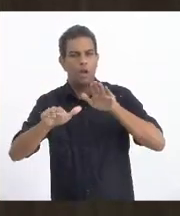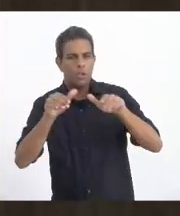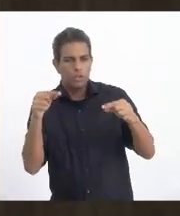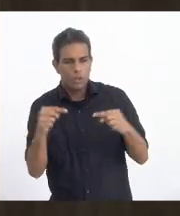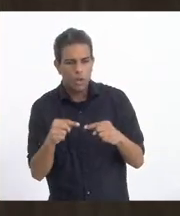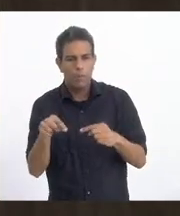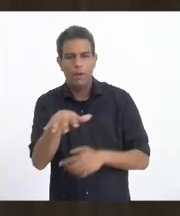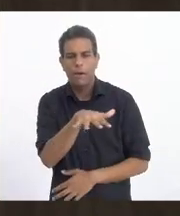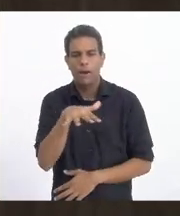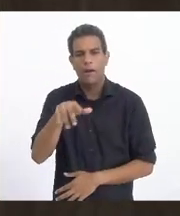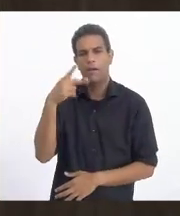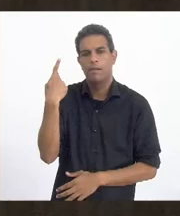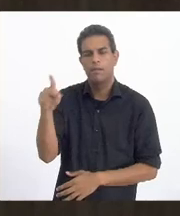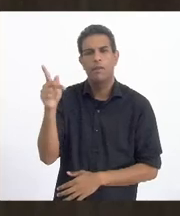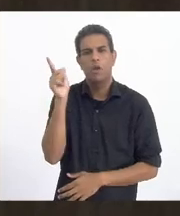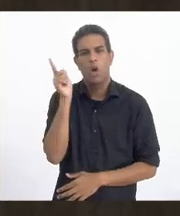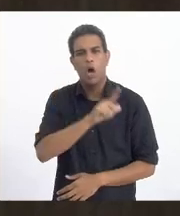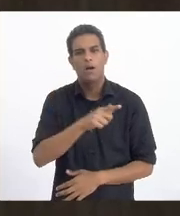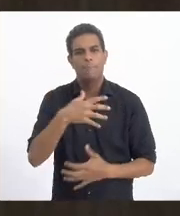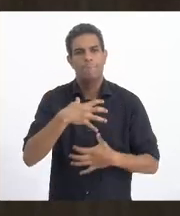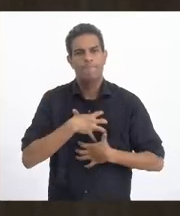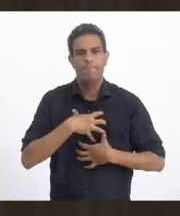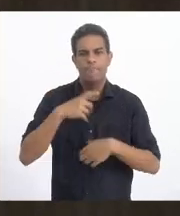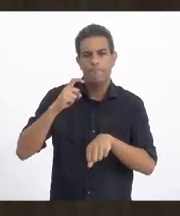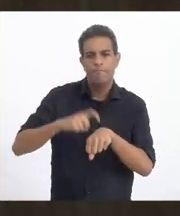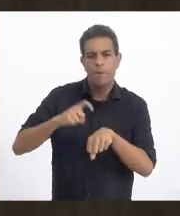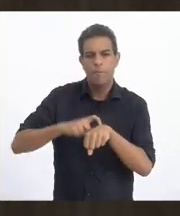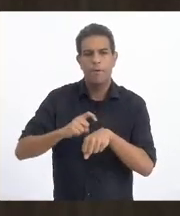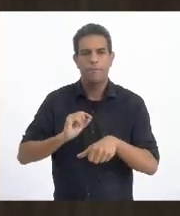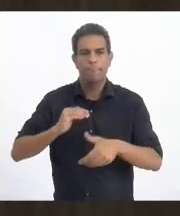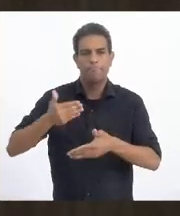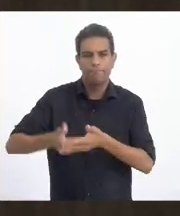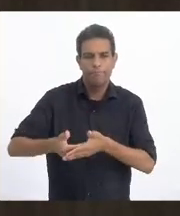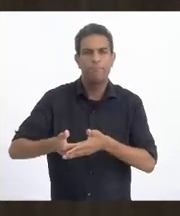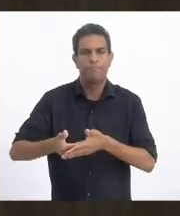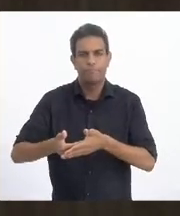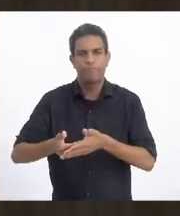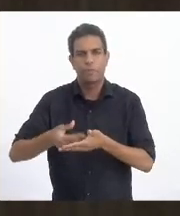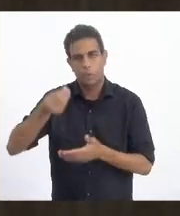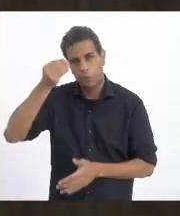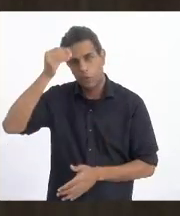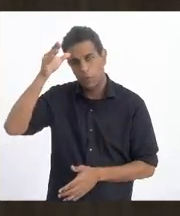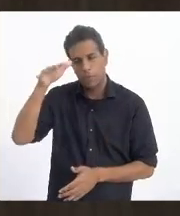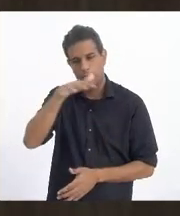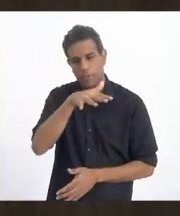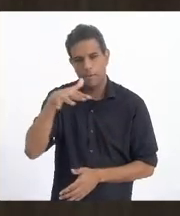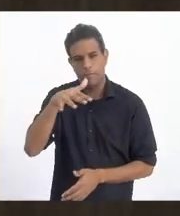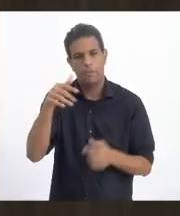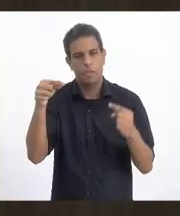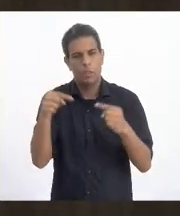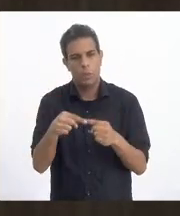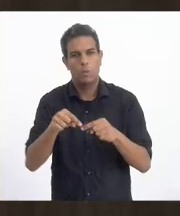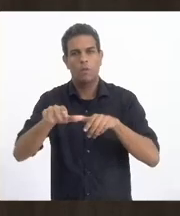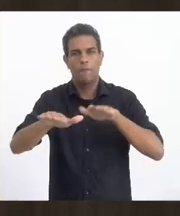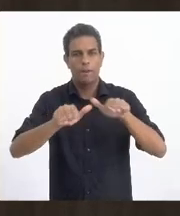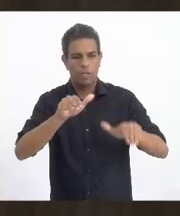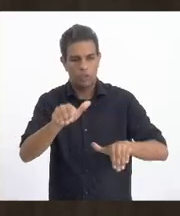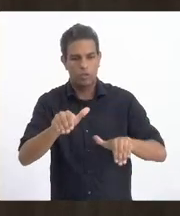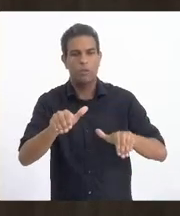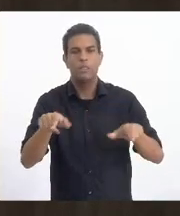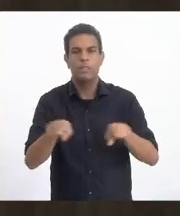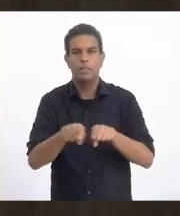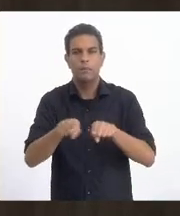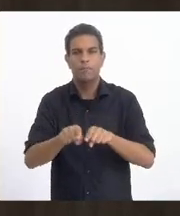solicitação, ele na hora, quando chegar o conhecimento lá do comando, ele será chamado e